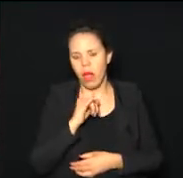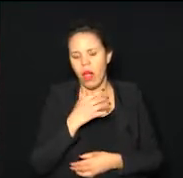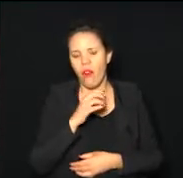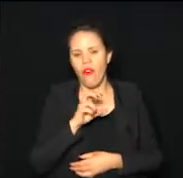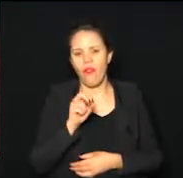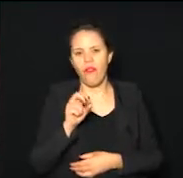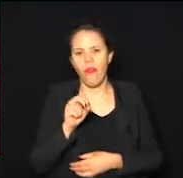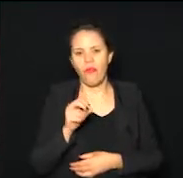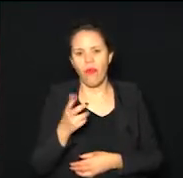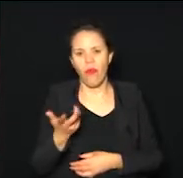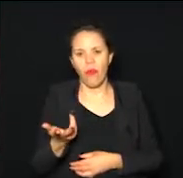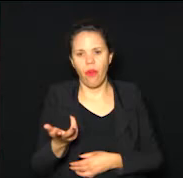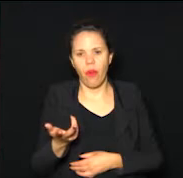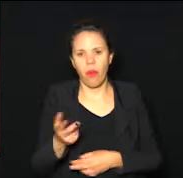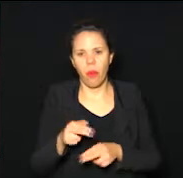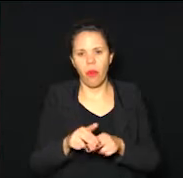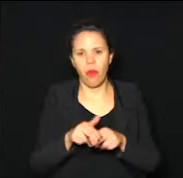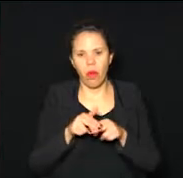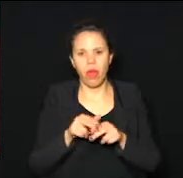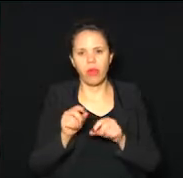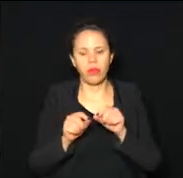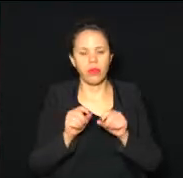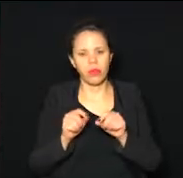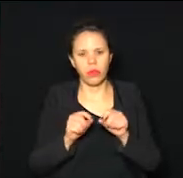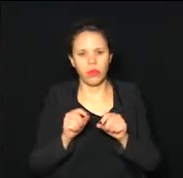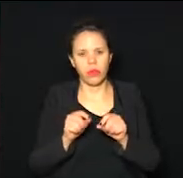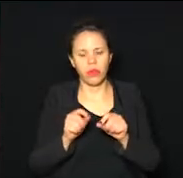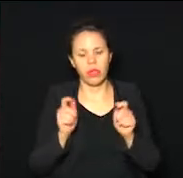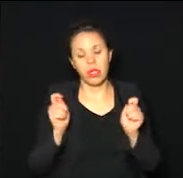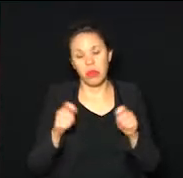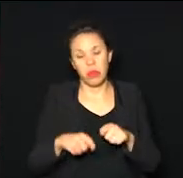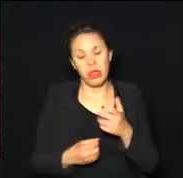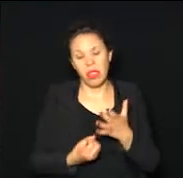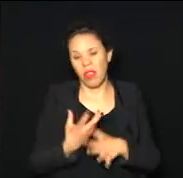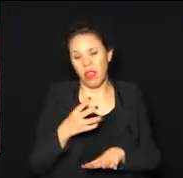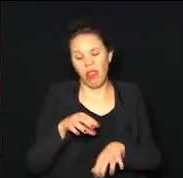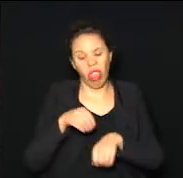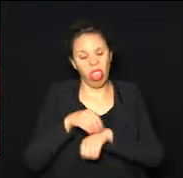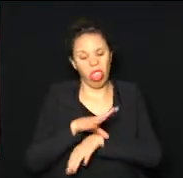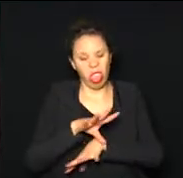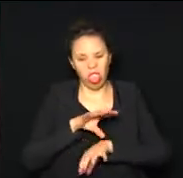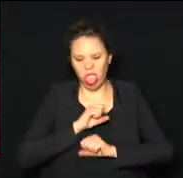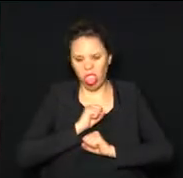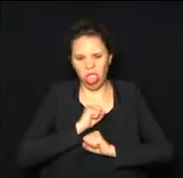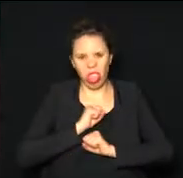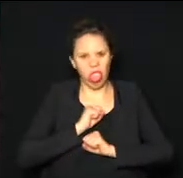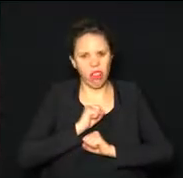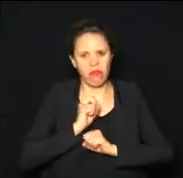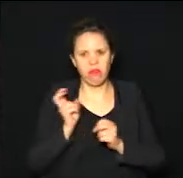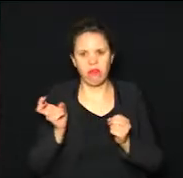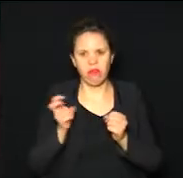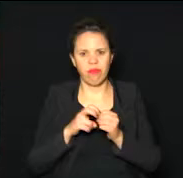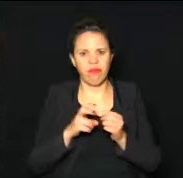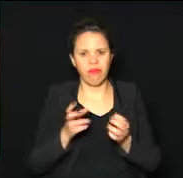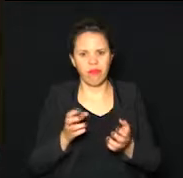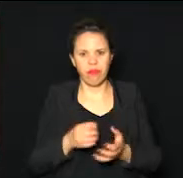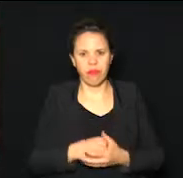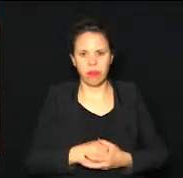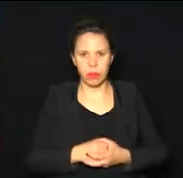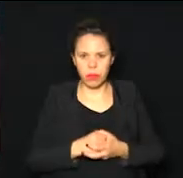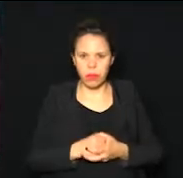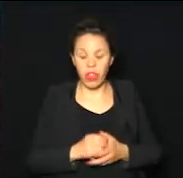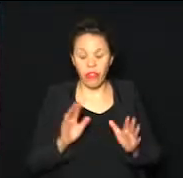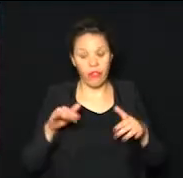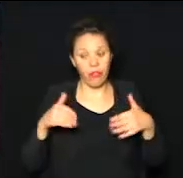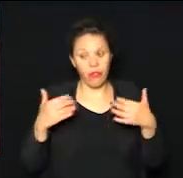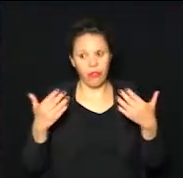avós, em decorrência dessa possibilidade, né, do fato de poderem levar vírus